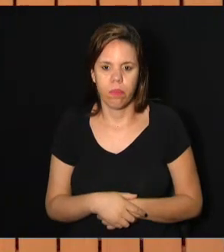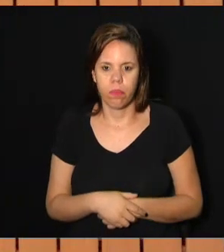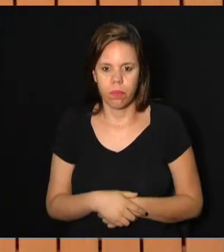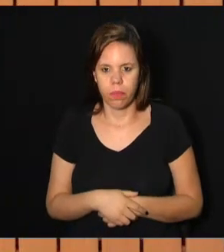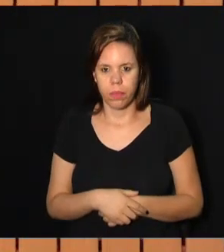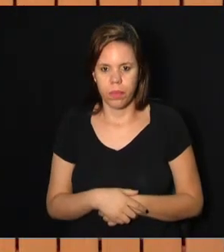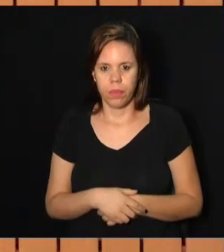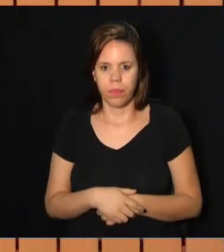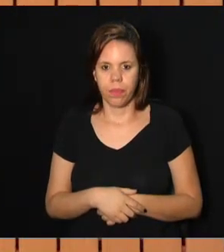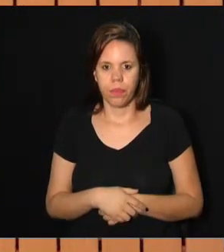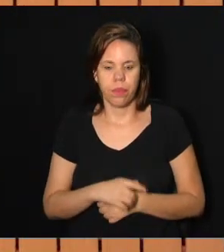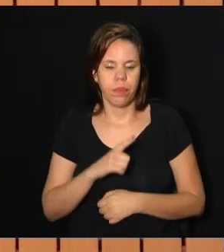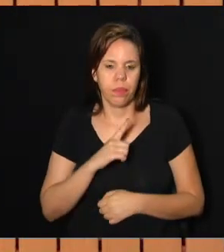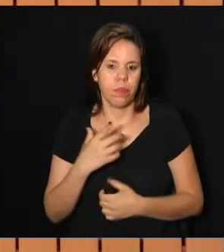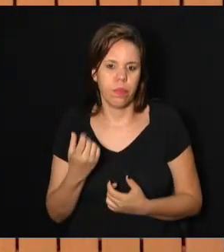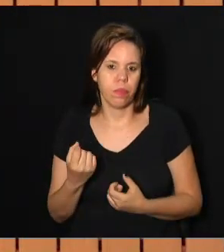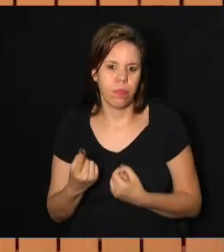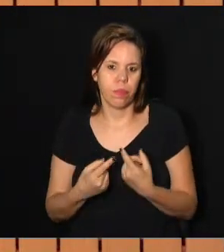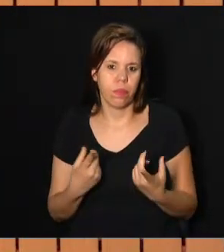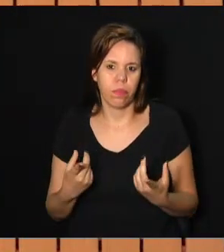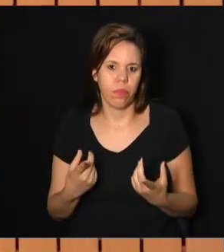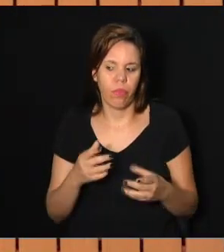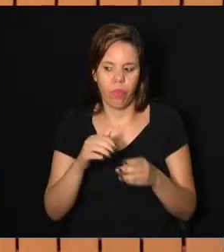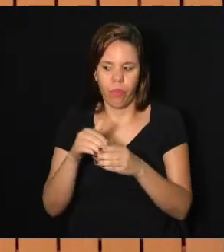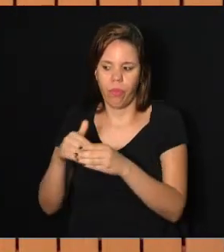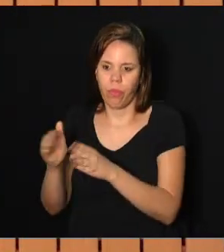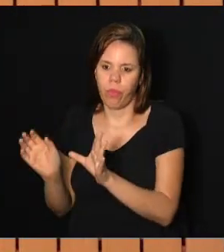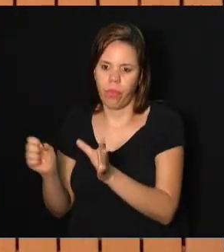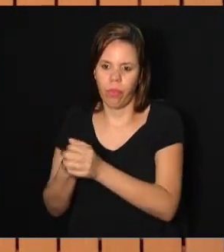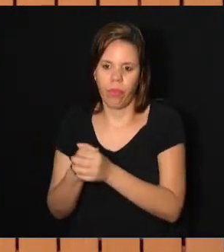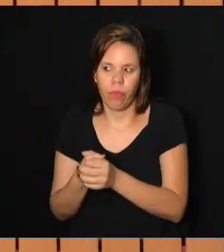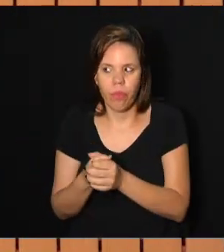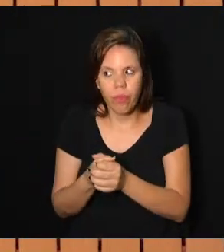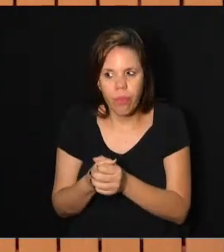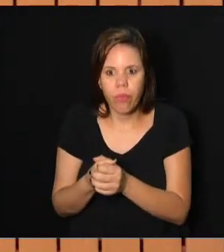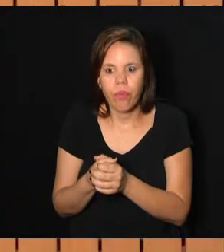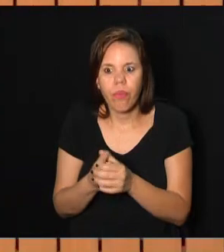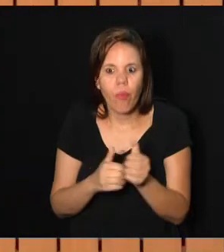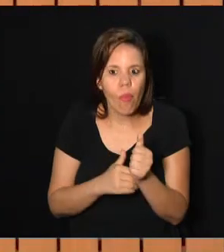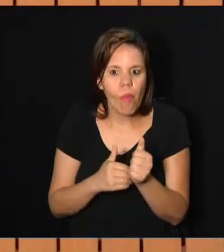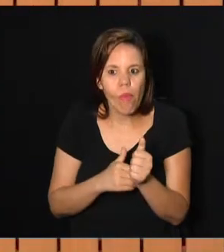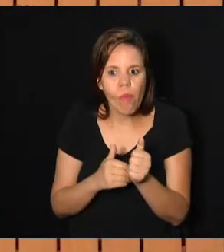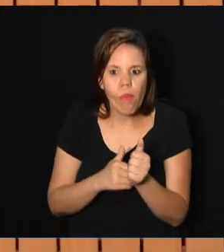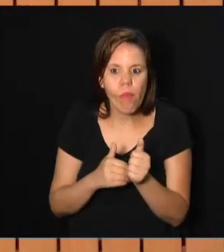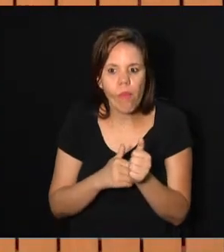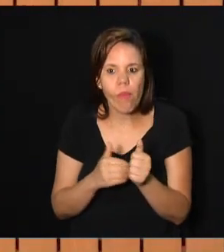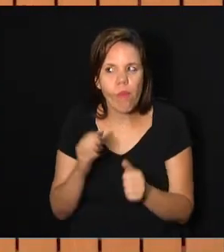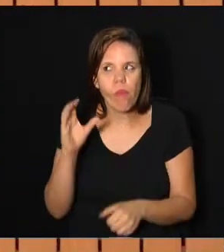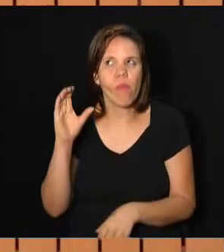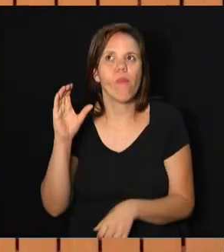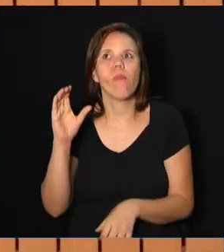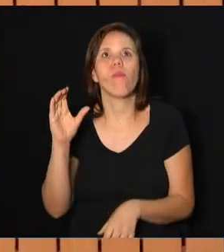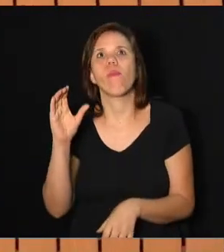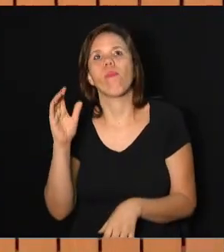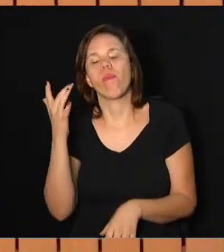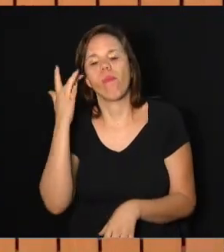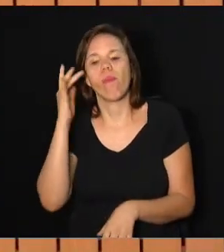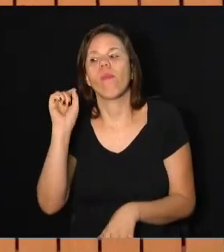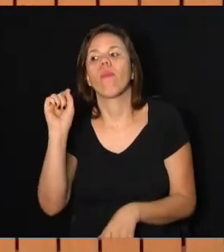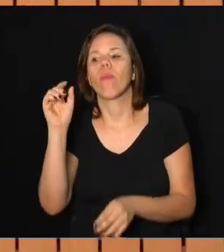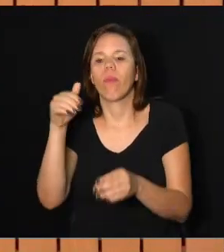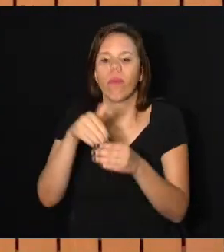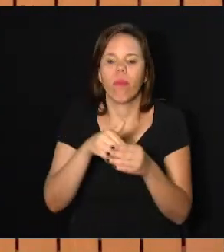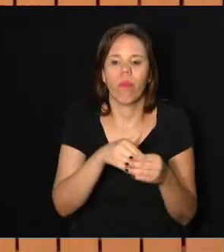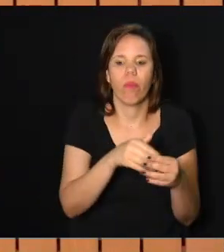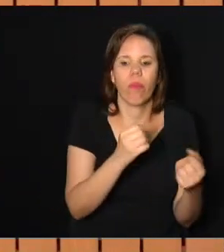se tem uma espécie de voto secreto, porque não se consegue compreender quem votou a favor, quem votou